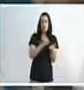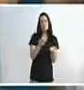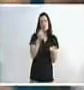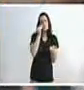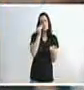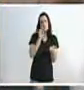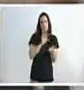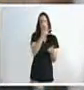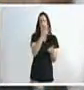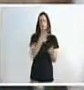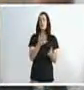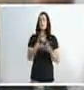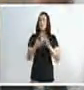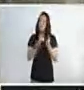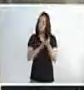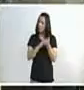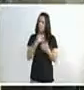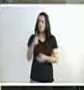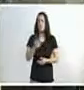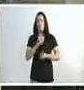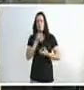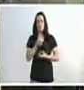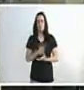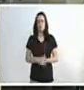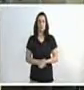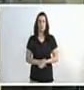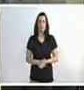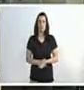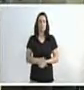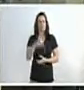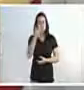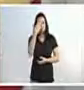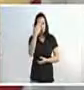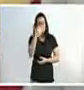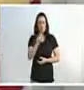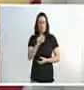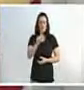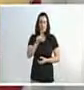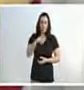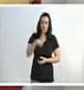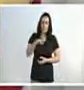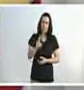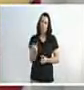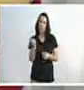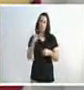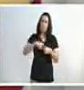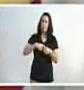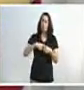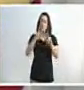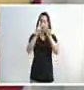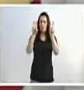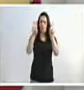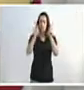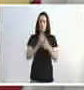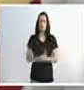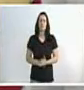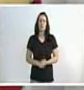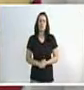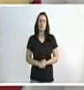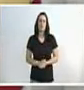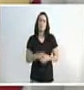Parabéns novamente pelo seu discurso. Seria isso. Obrigado, vereador Almir. Eu vou retornar ao tema. É por que eu digo que quando se deve cobrar, se cobra